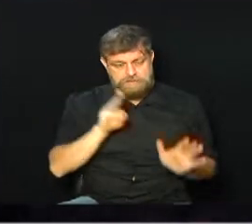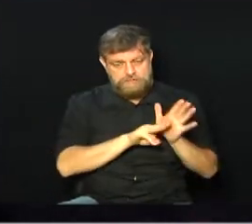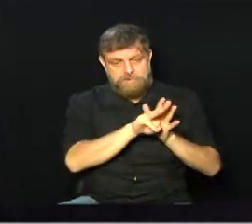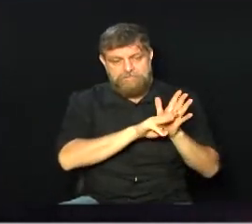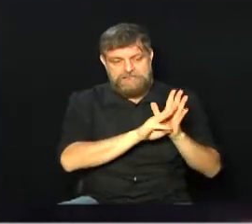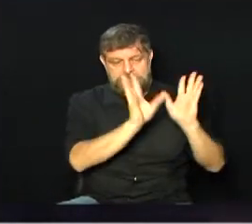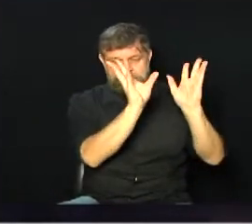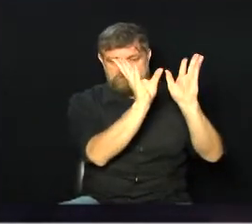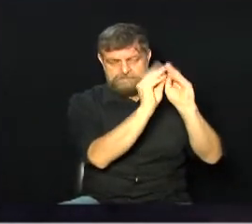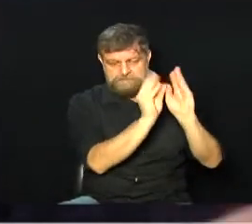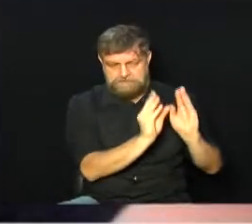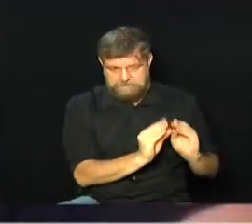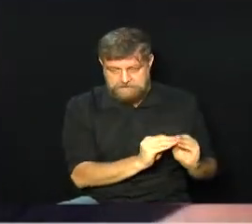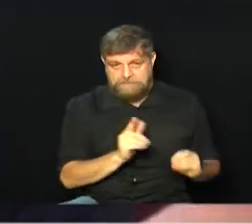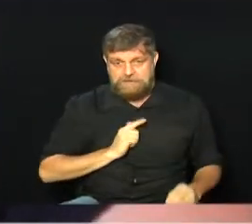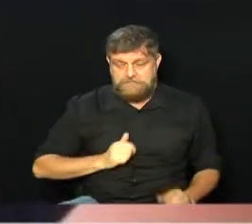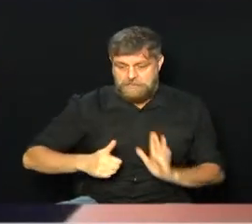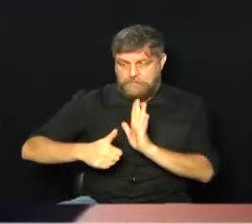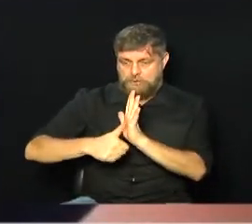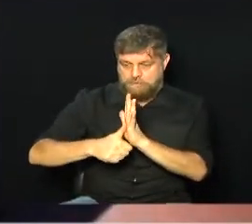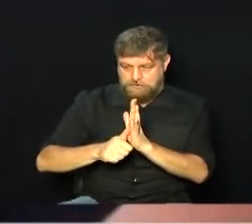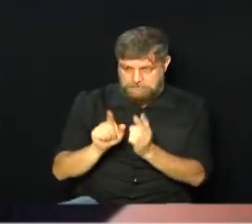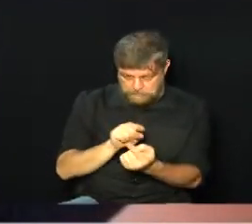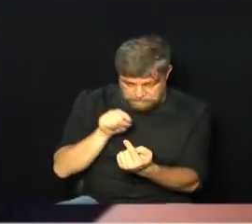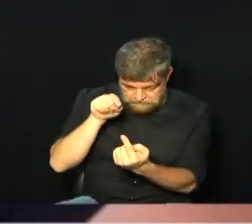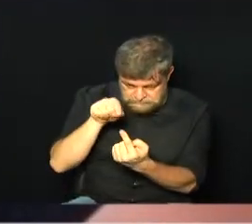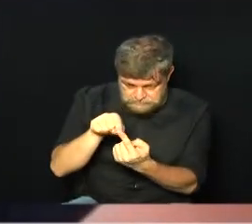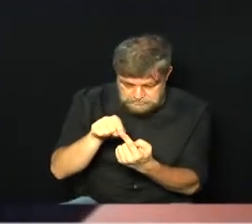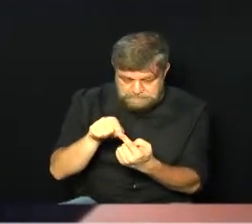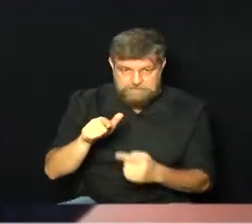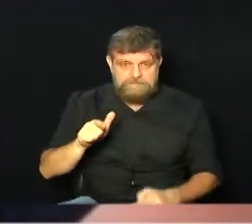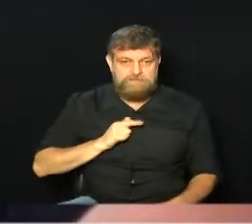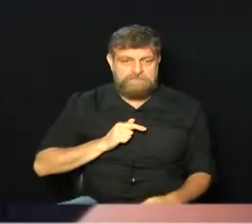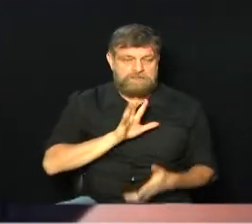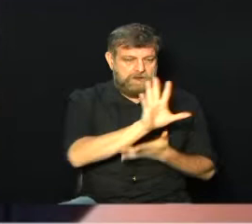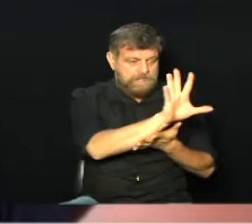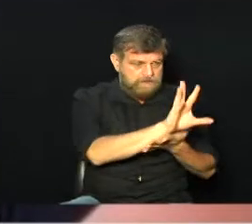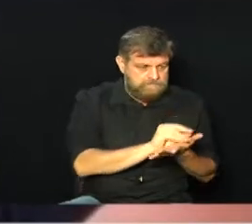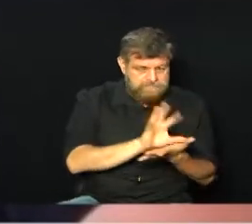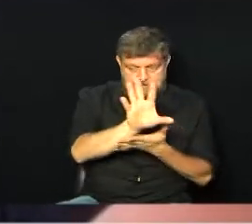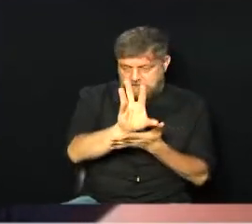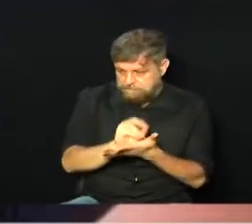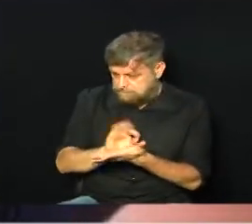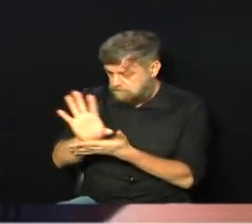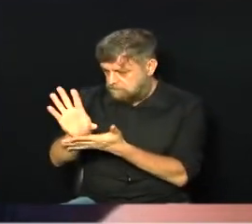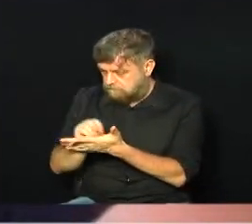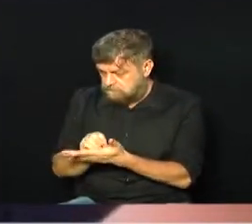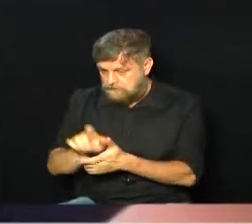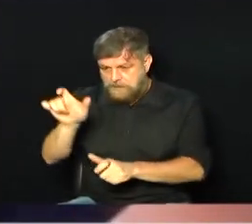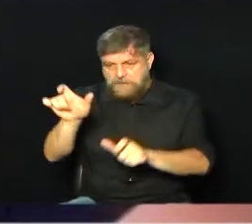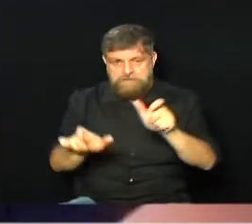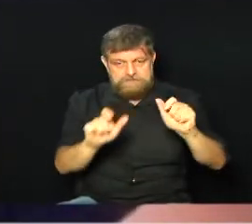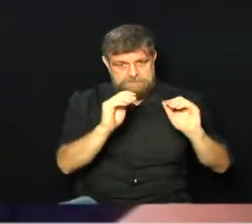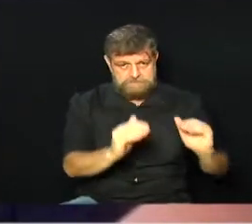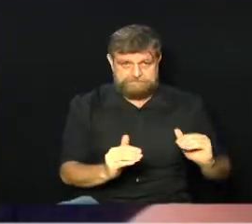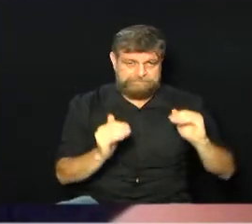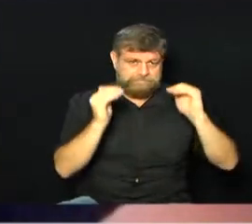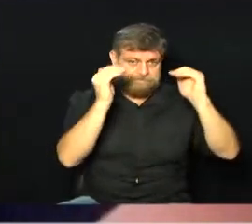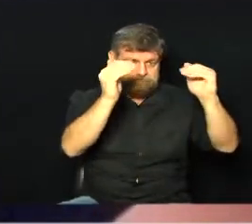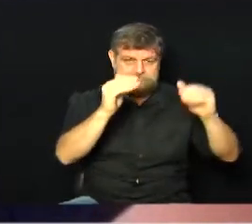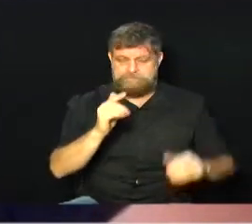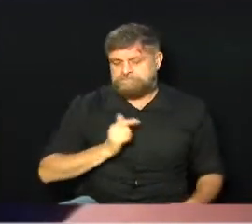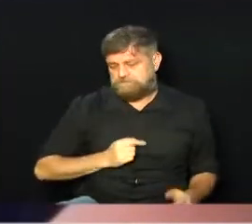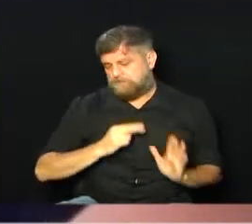a minha equipe, que o clube acha ideal, e tento me espelhar em treinadores que foram destaque, o Marcelo, o